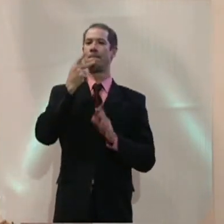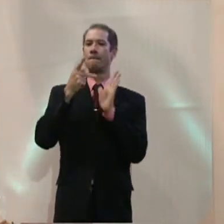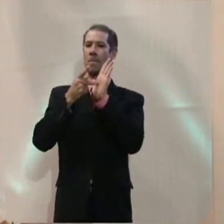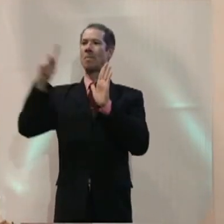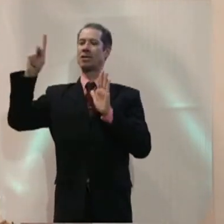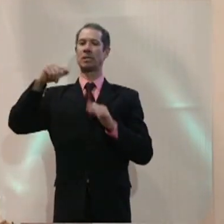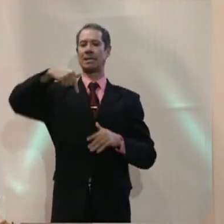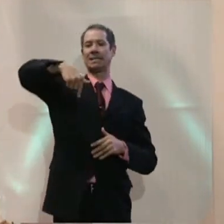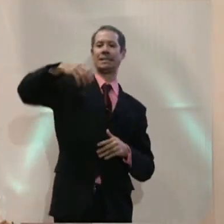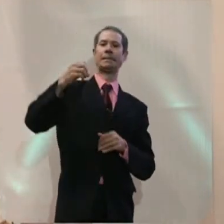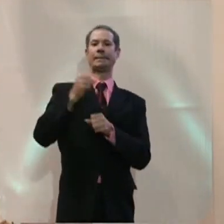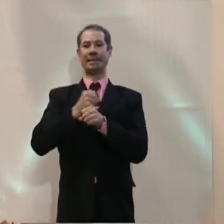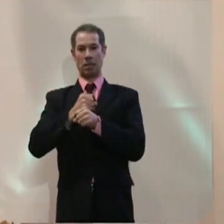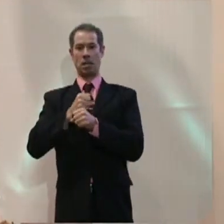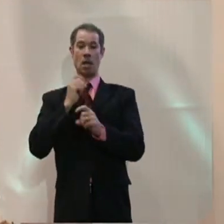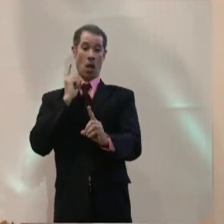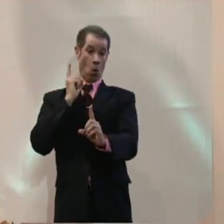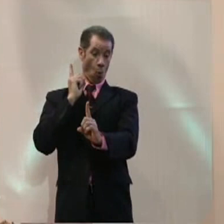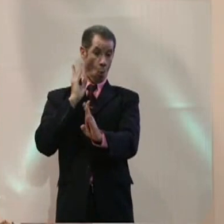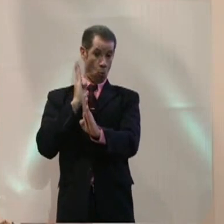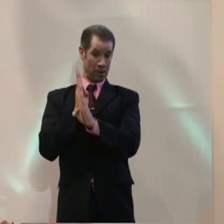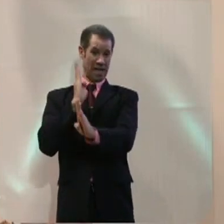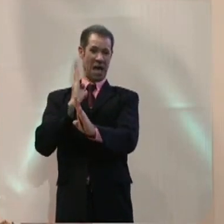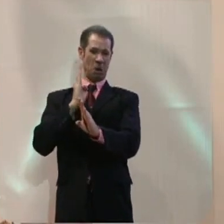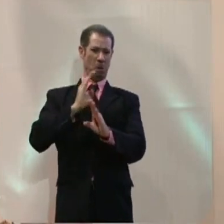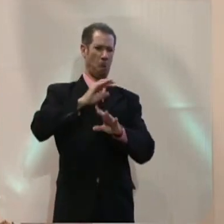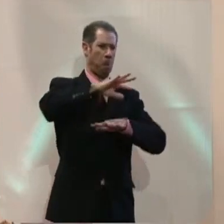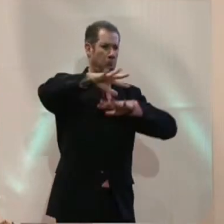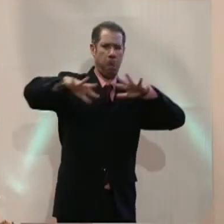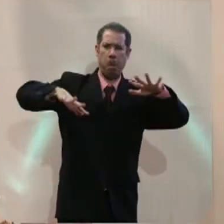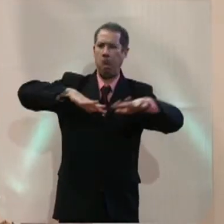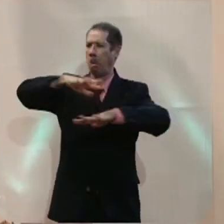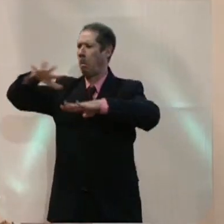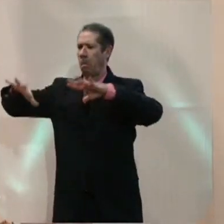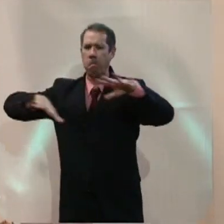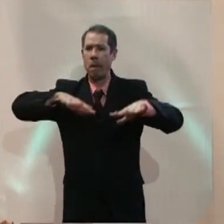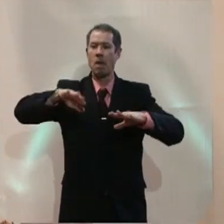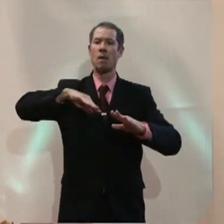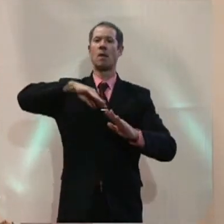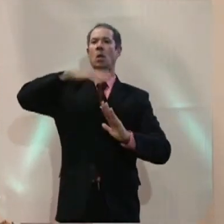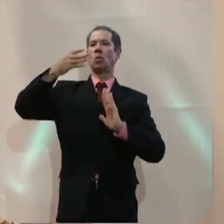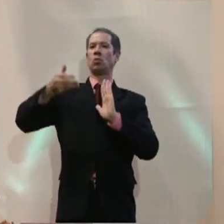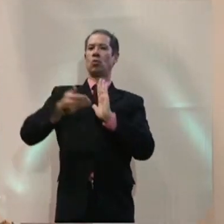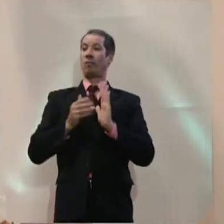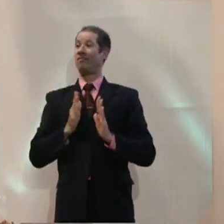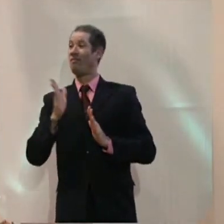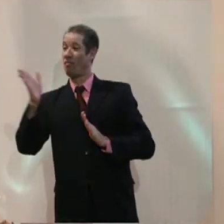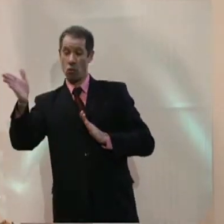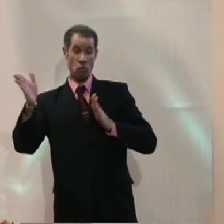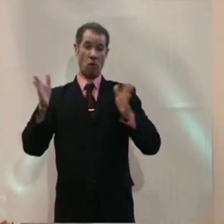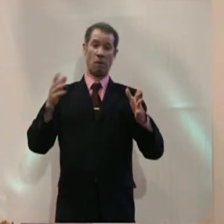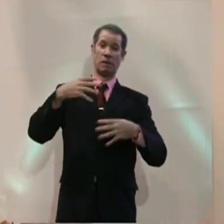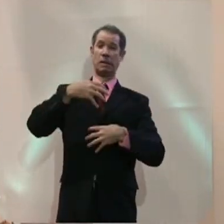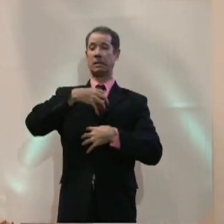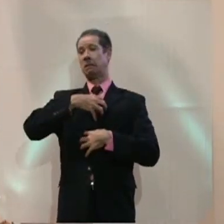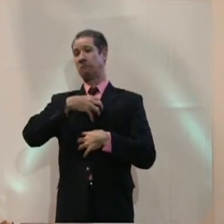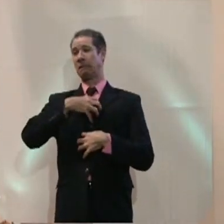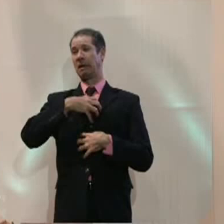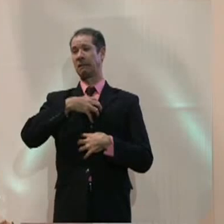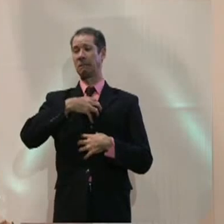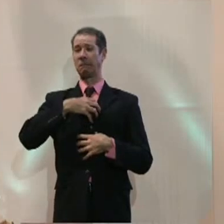70 anos e encontraram uma terra arrasada. E todos eles que foram para lá foram com um sentimento: nós